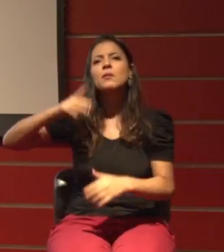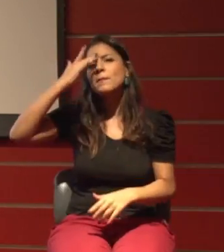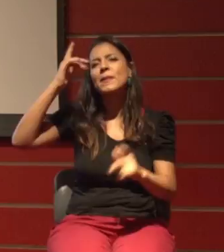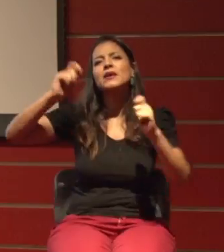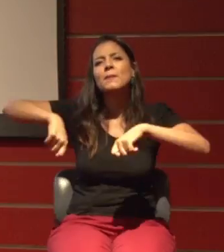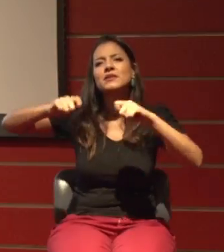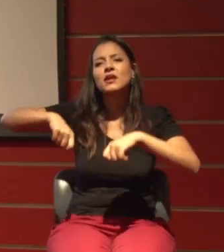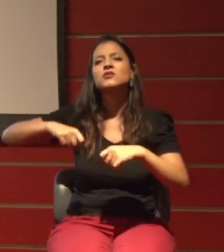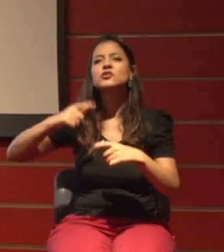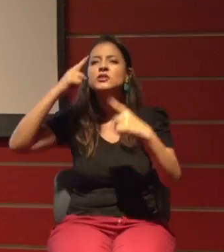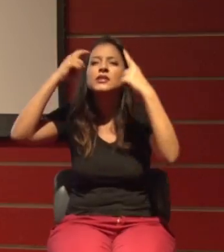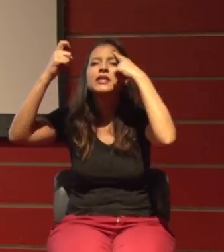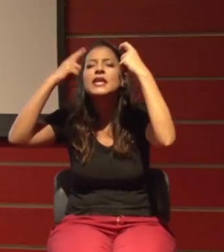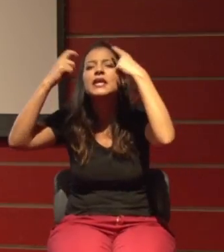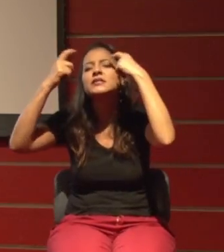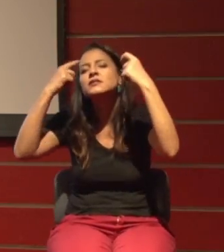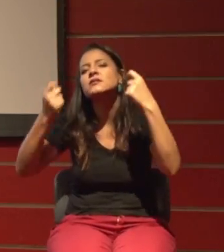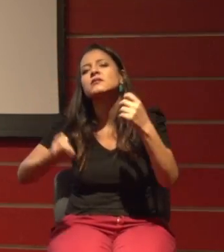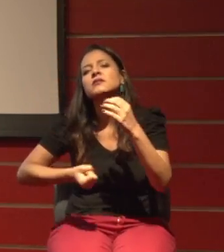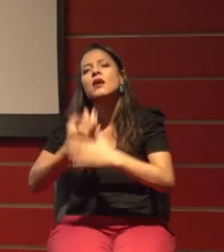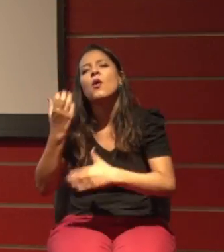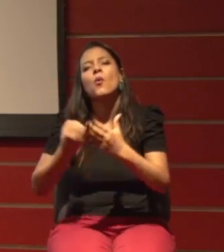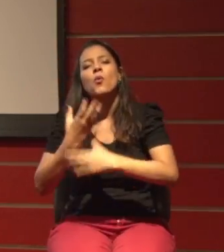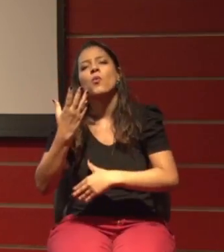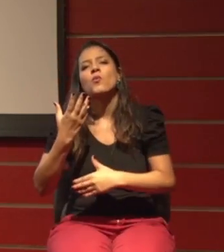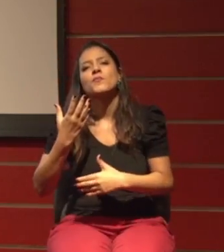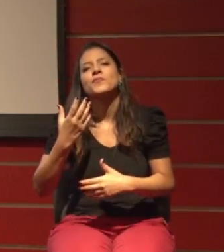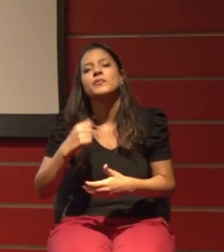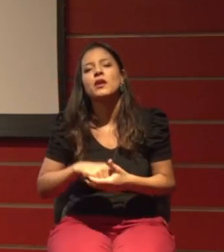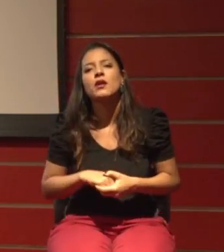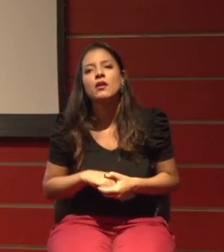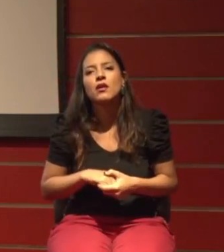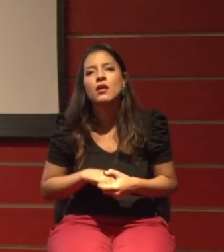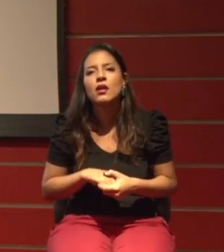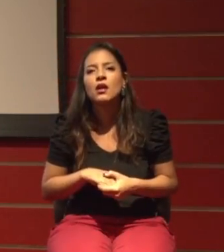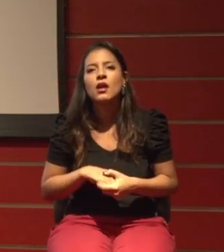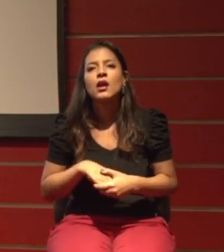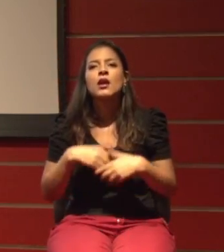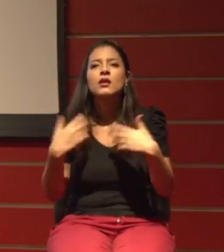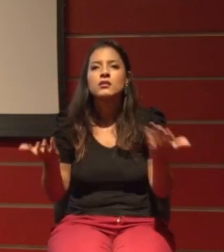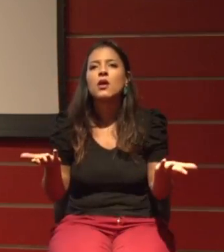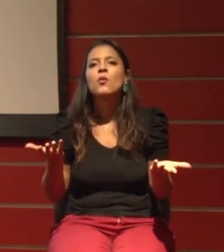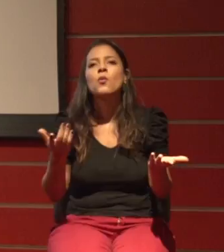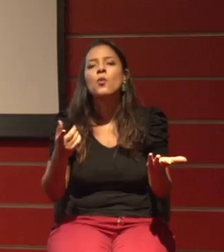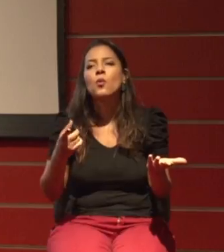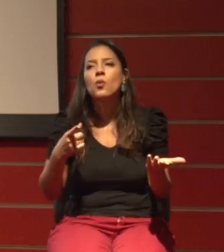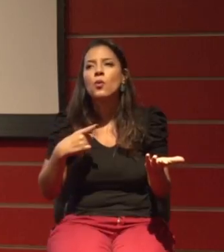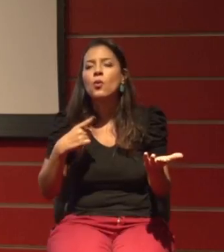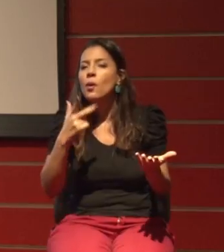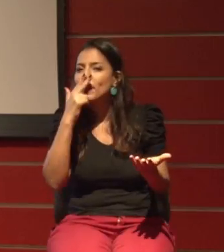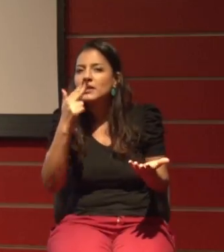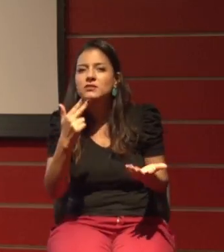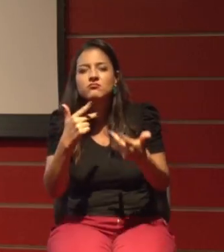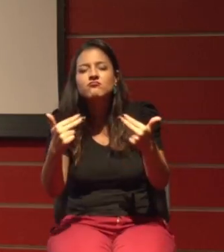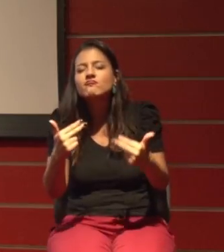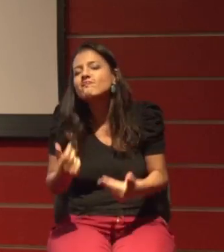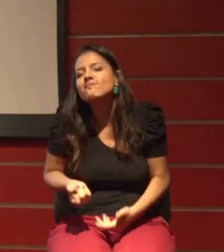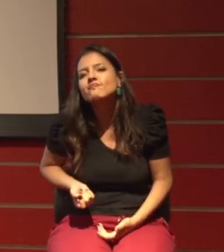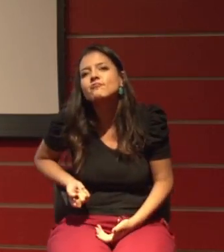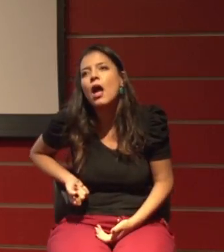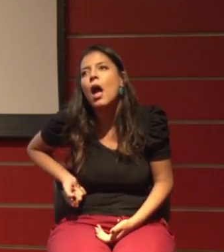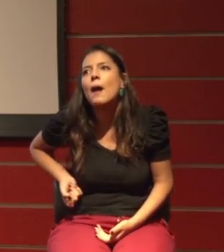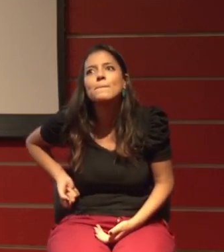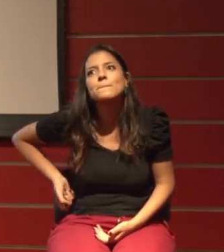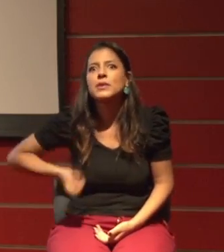economizada vai sendo guardada né então ou seja eh não vai fazer algo absurdamente